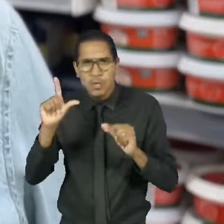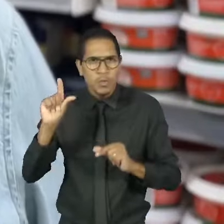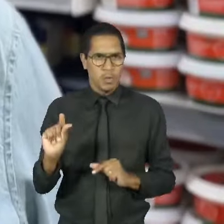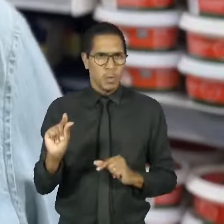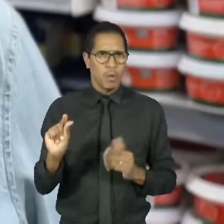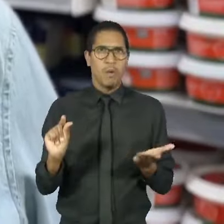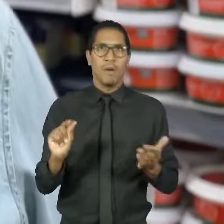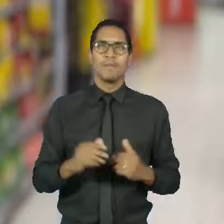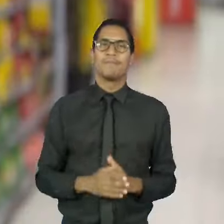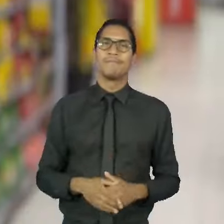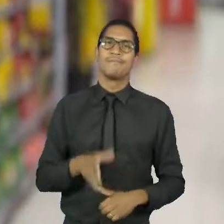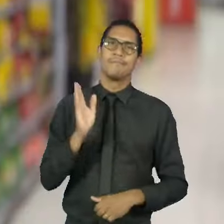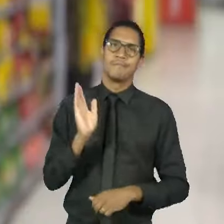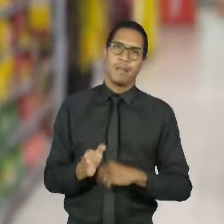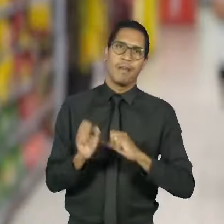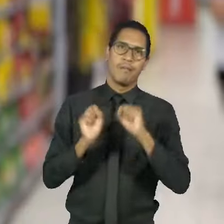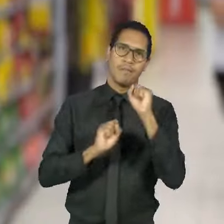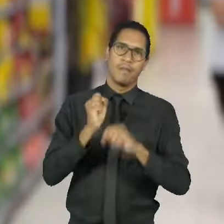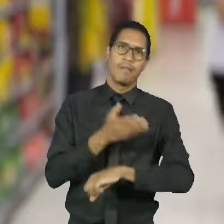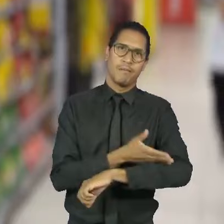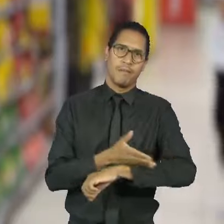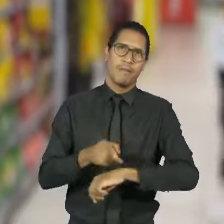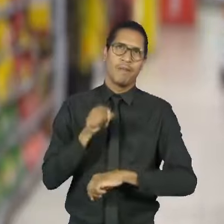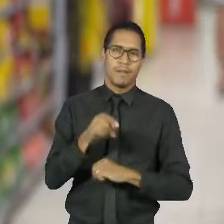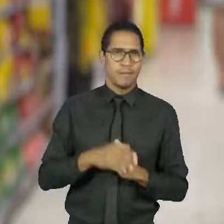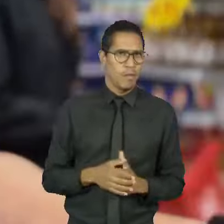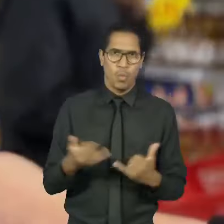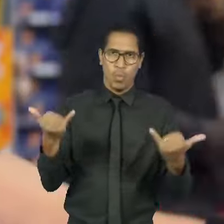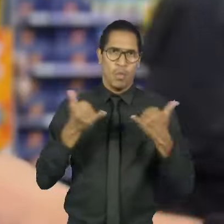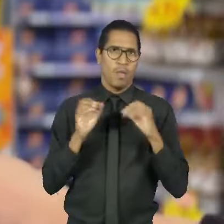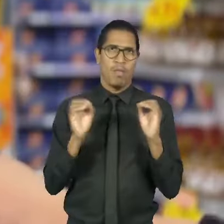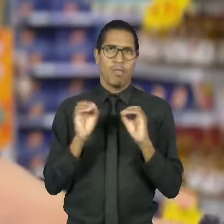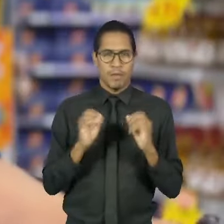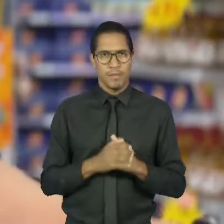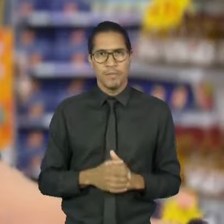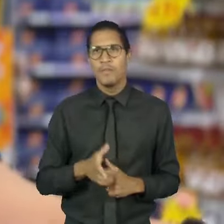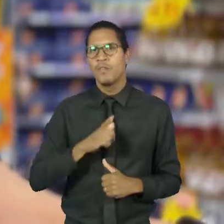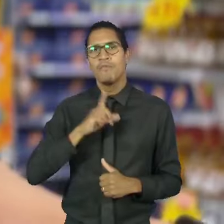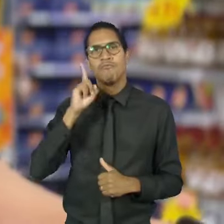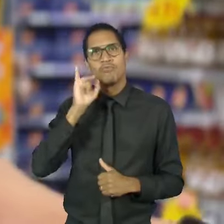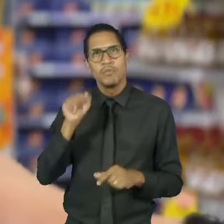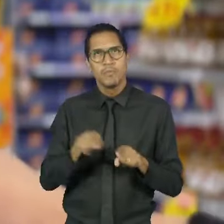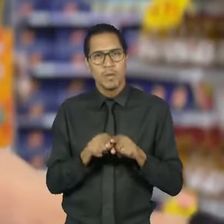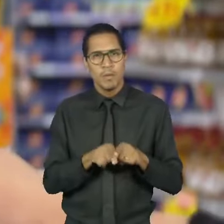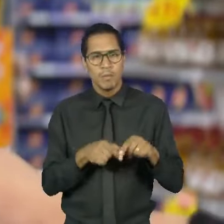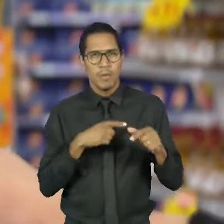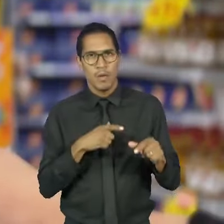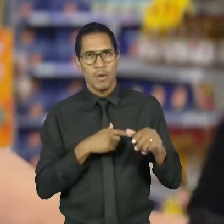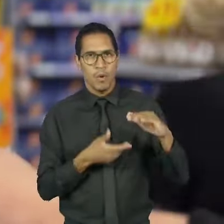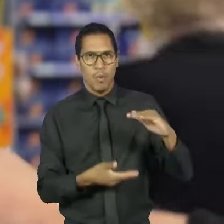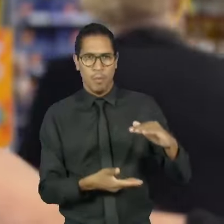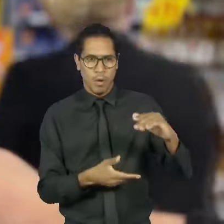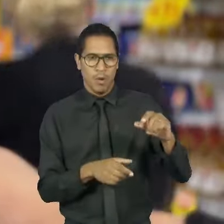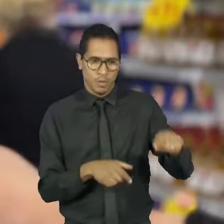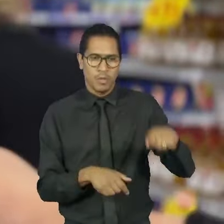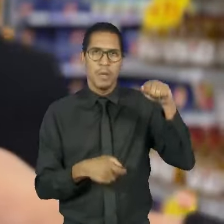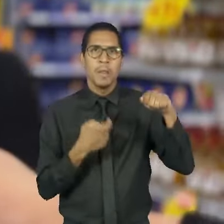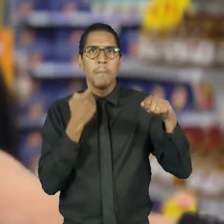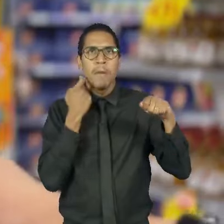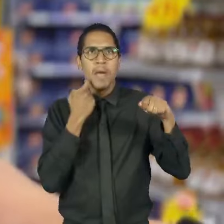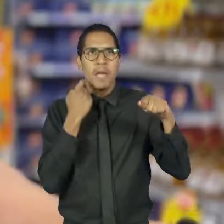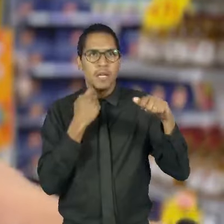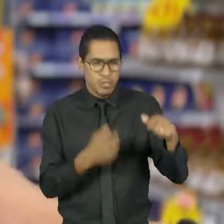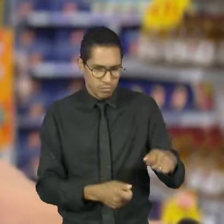tornando uma prática né muitas das vezes a gente não é nem avisado né eu peguei um pacote de peixe que antigamente eu comprava o pacote com